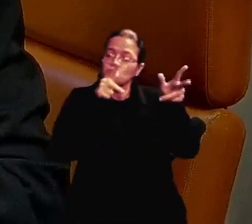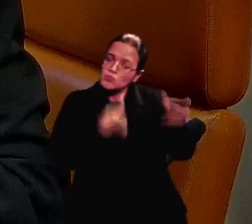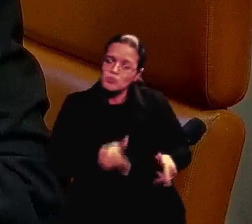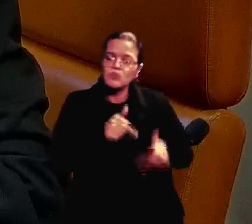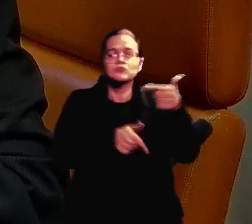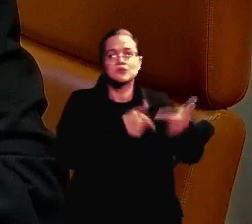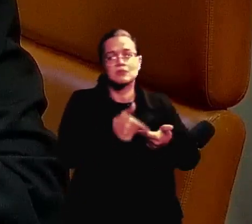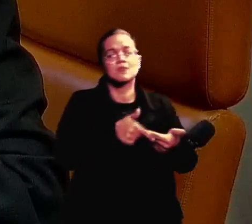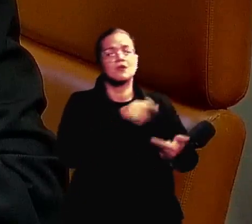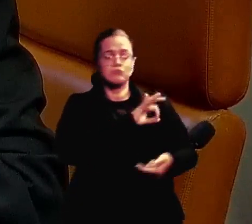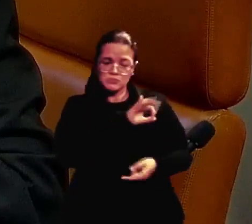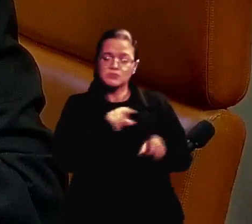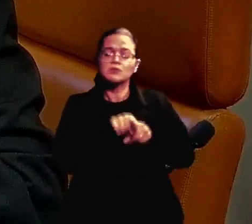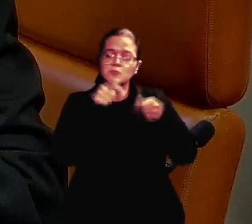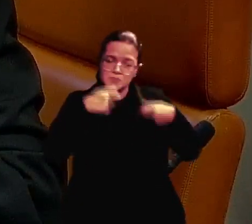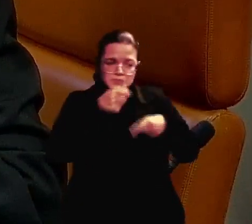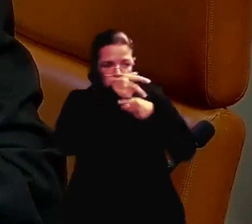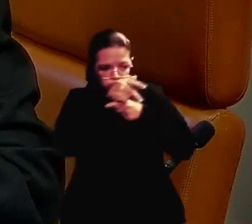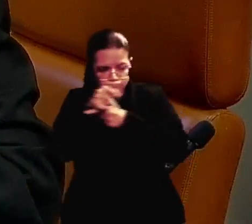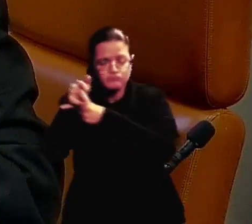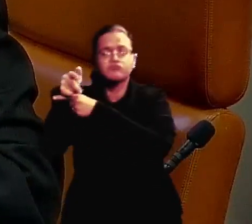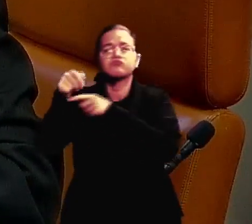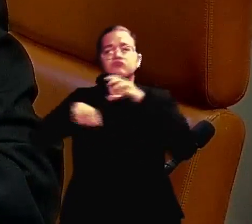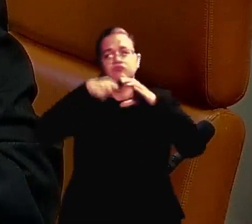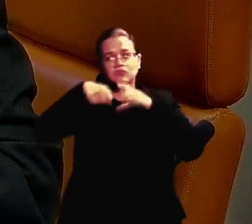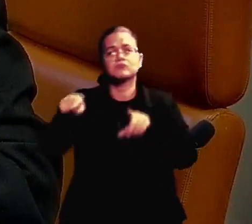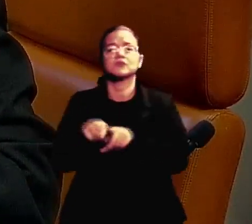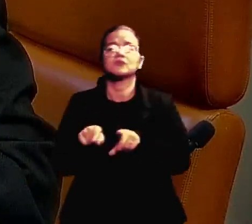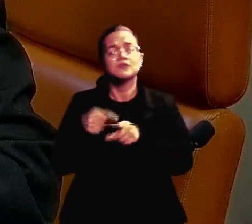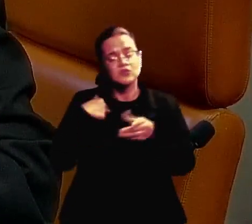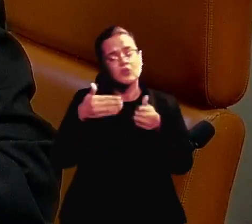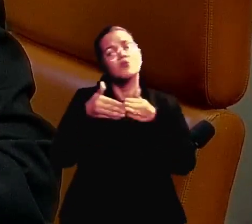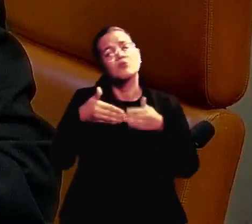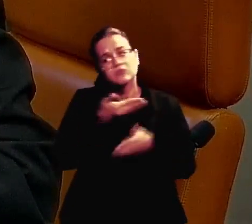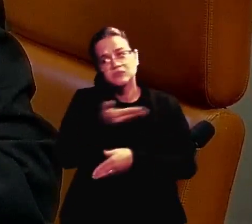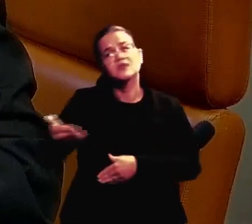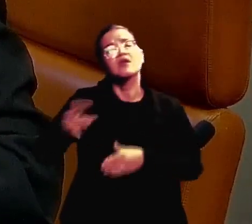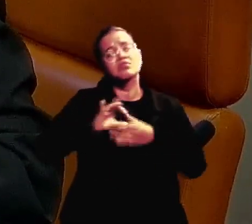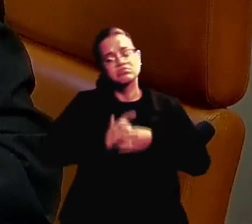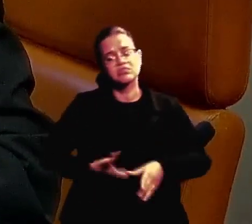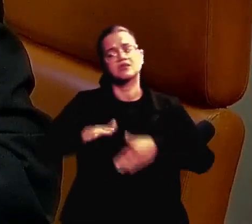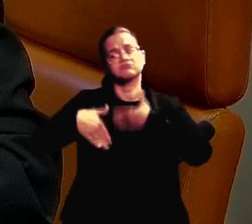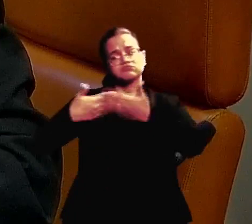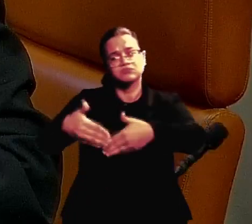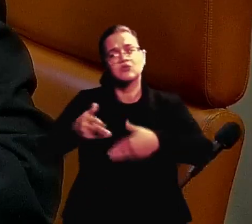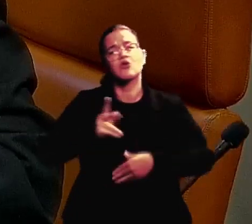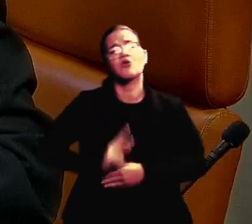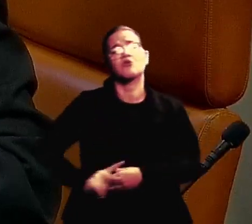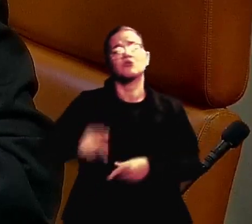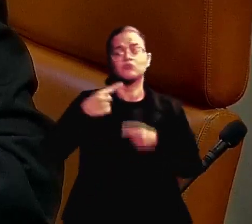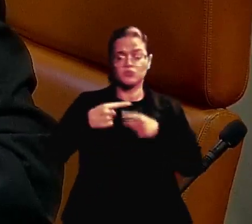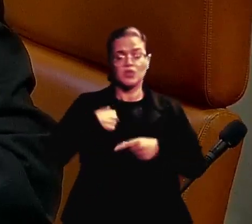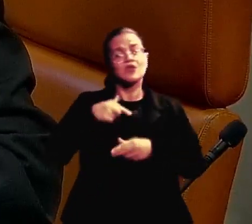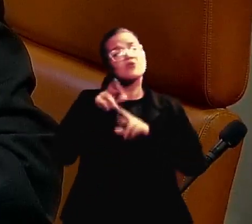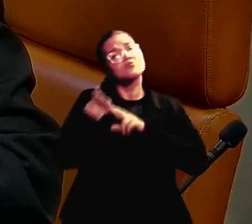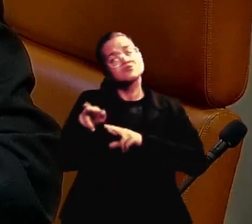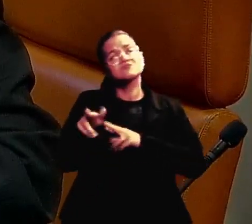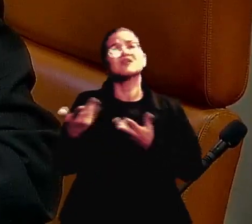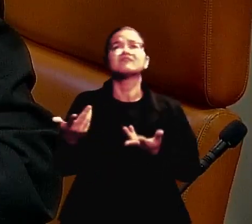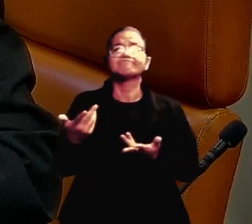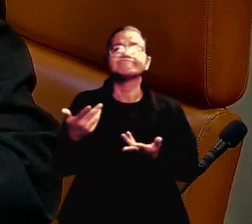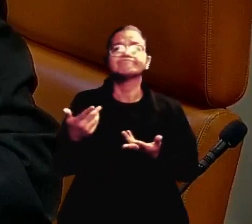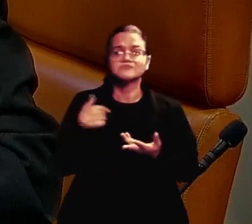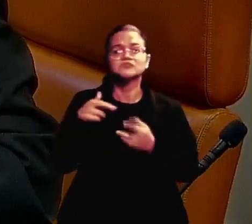vejo assim. E solicito, e peço aos colegas que deixem essa matéria fluir, para que a gente... Eu